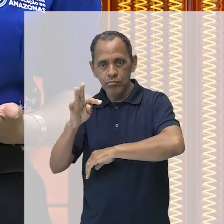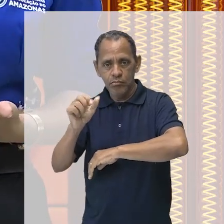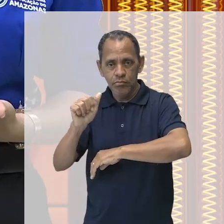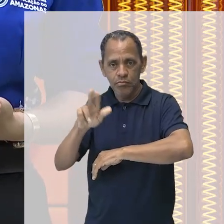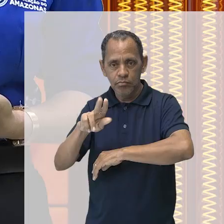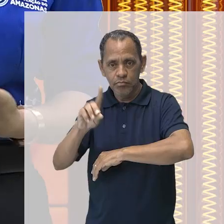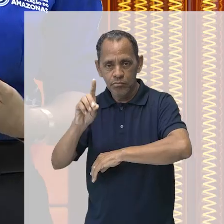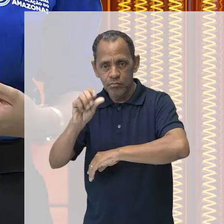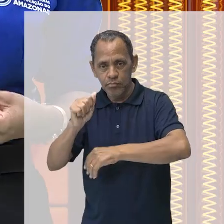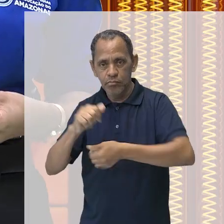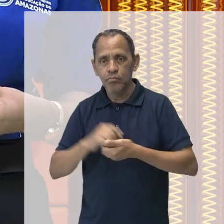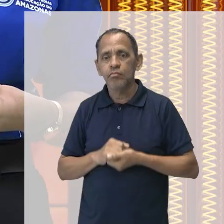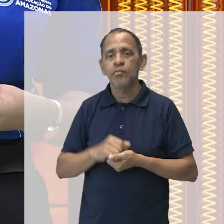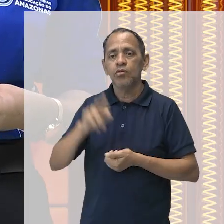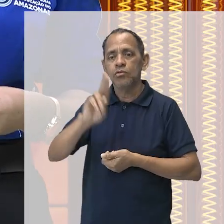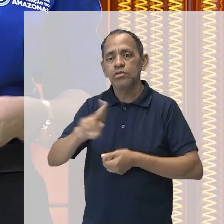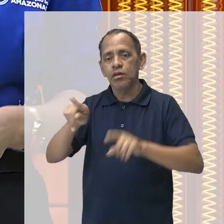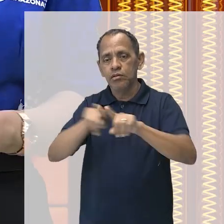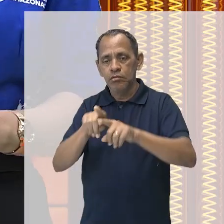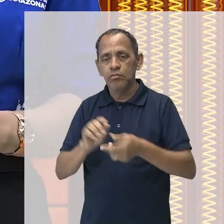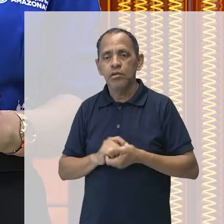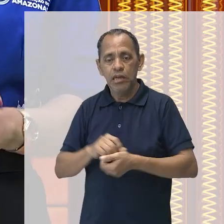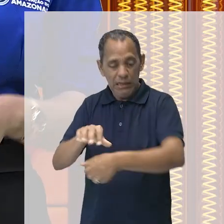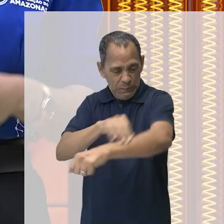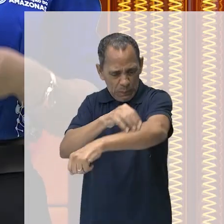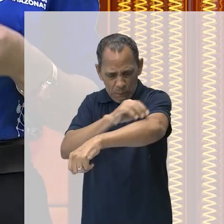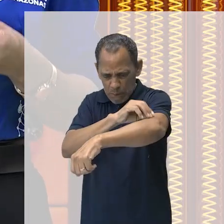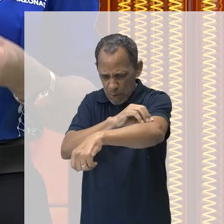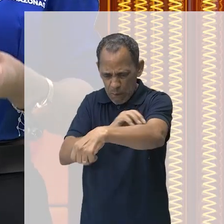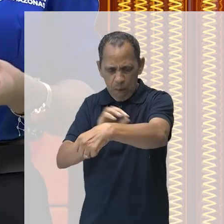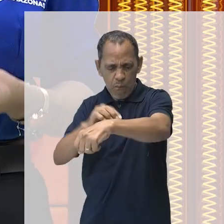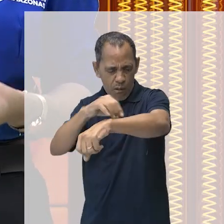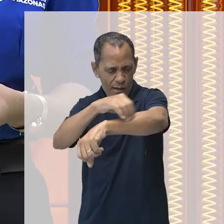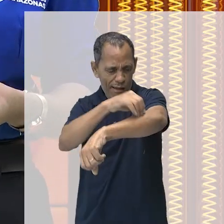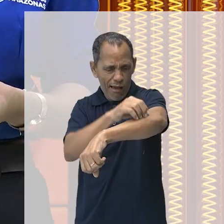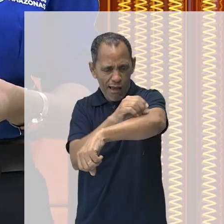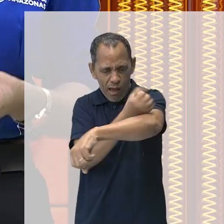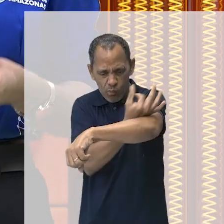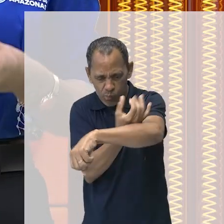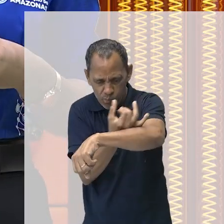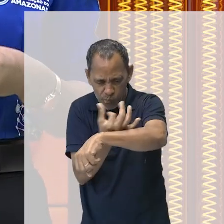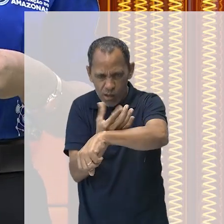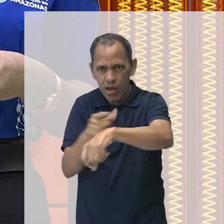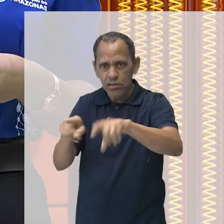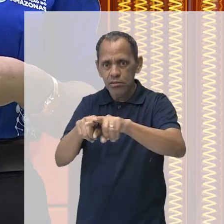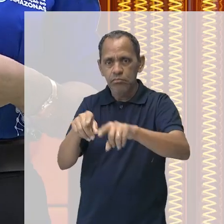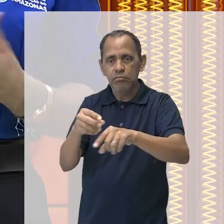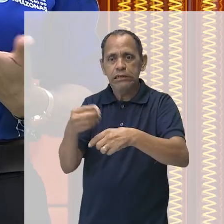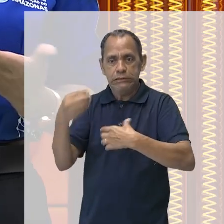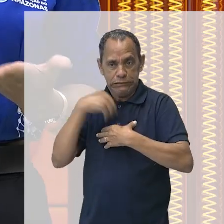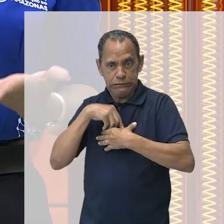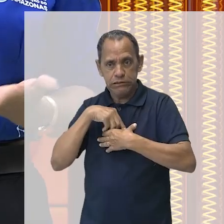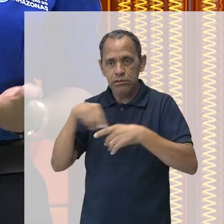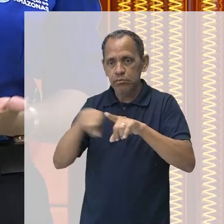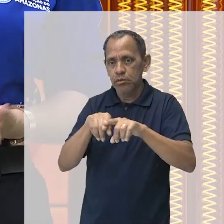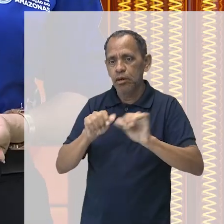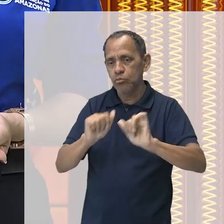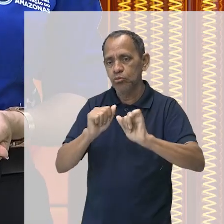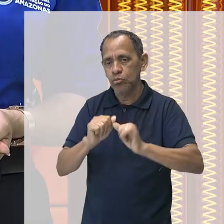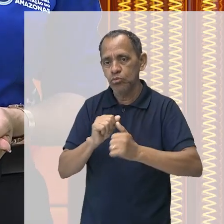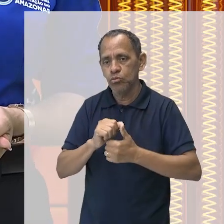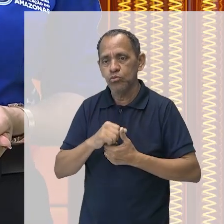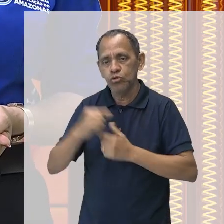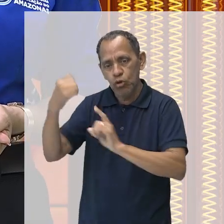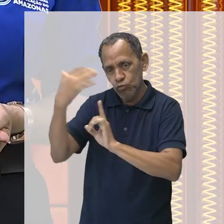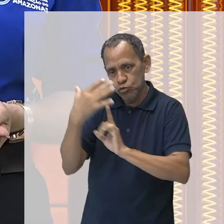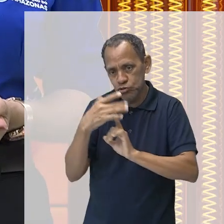mucosas membranas, ocasionando uma ardência, bolhas, queimaduras internas e também, né, poderia afetar o